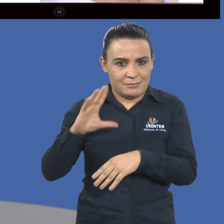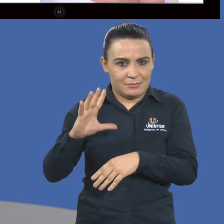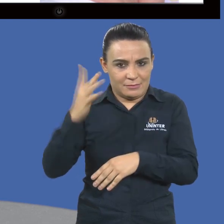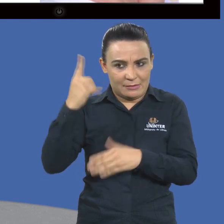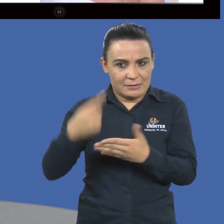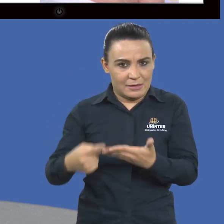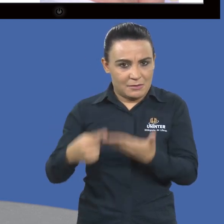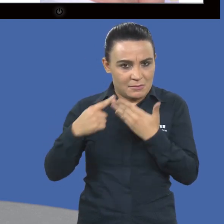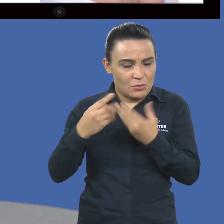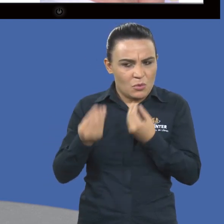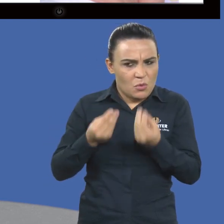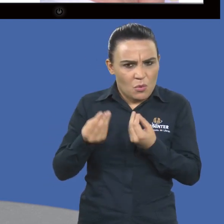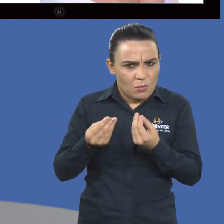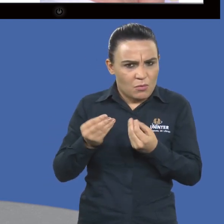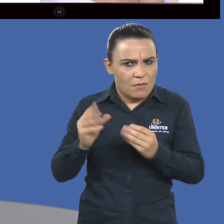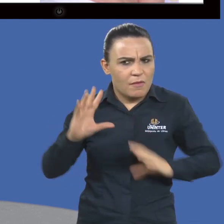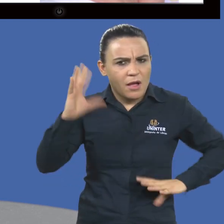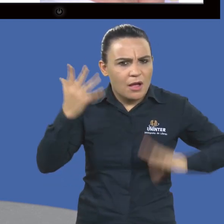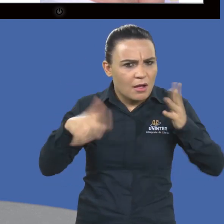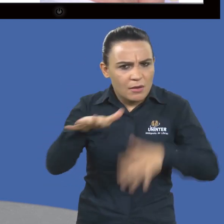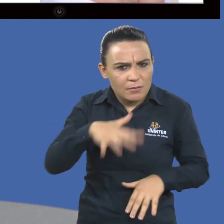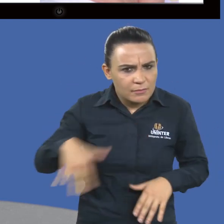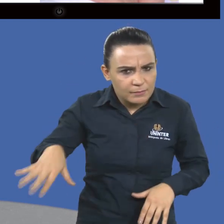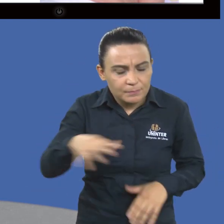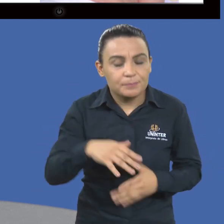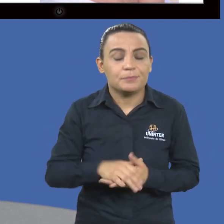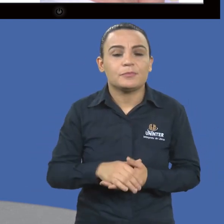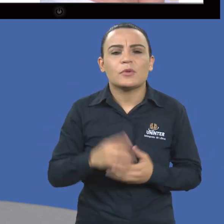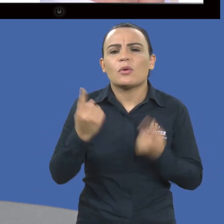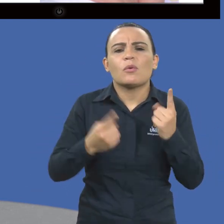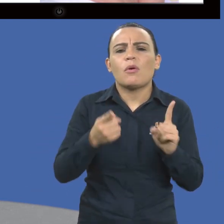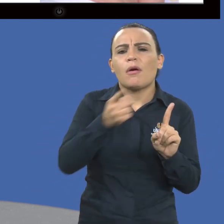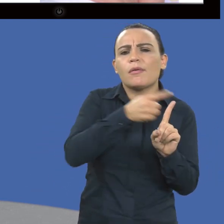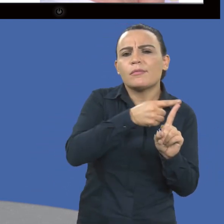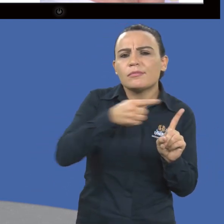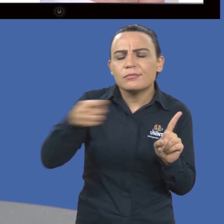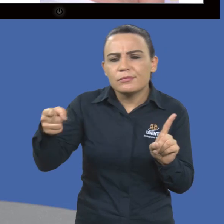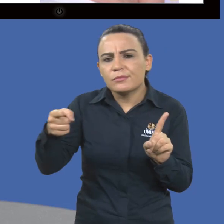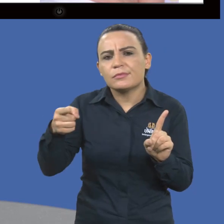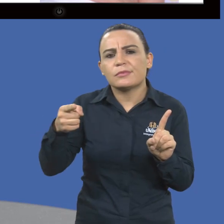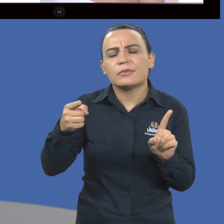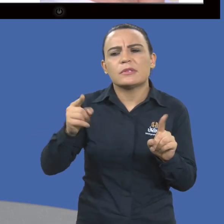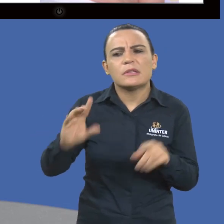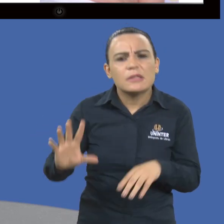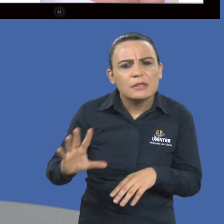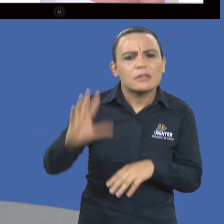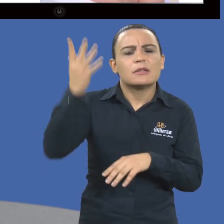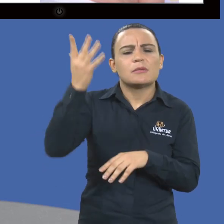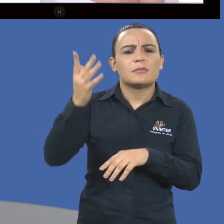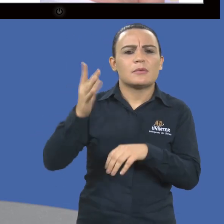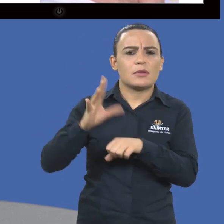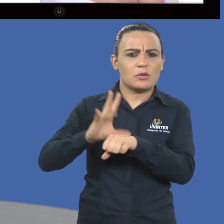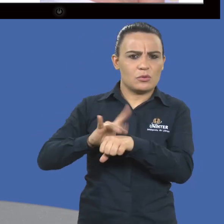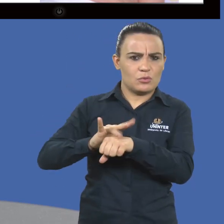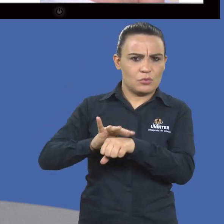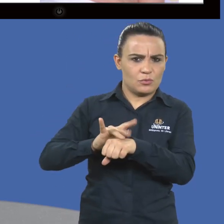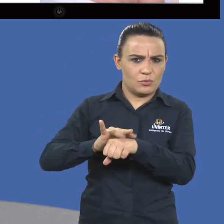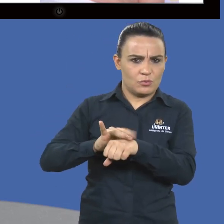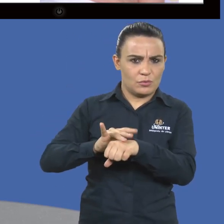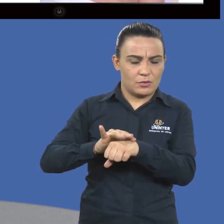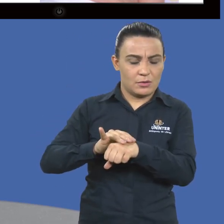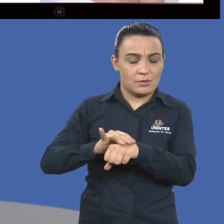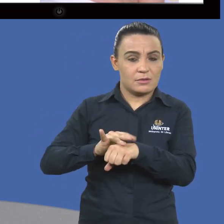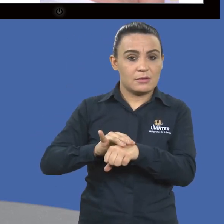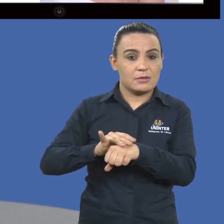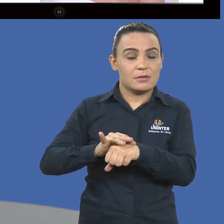E sempre renovo o seguinte, que a época de aparecimento dessa